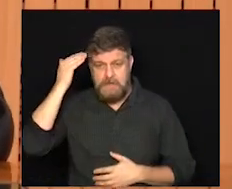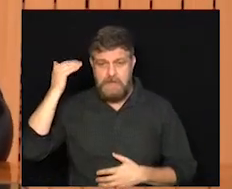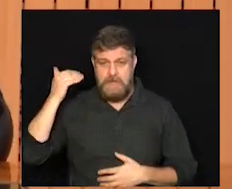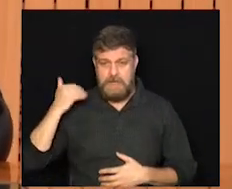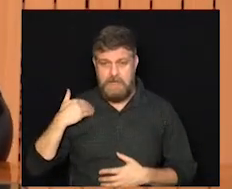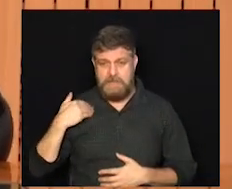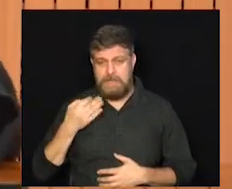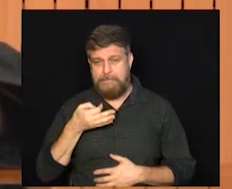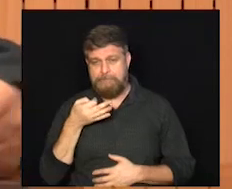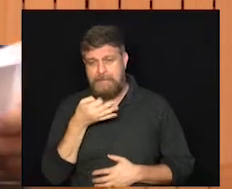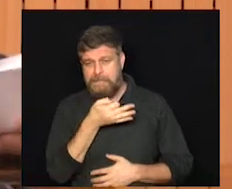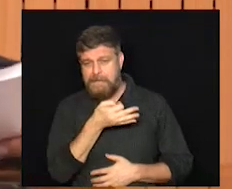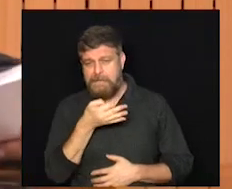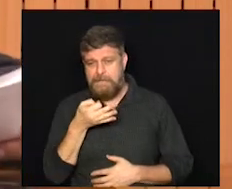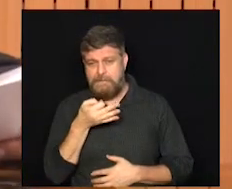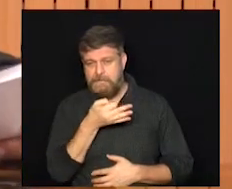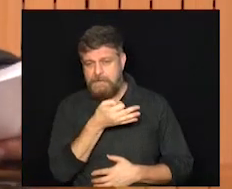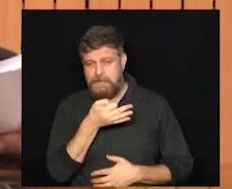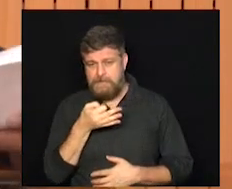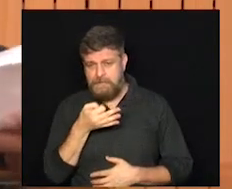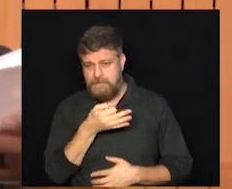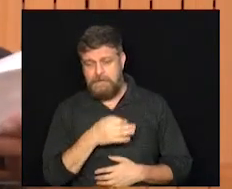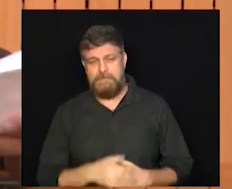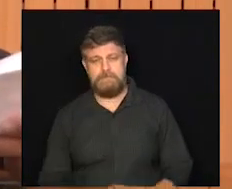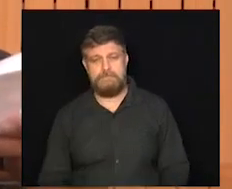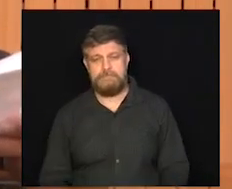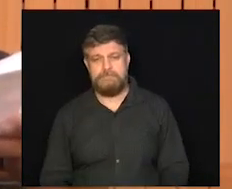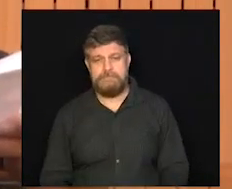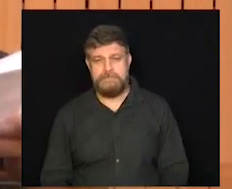palavra aí para a sua saudação inicial.